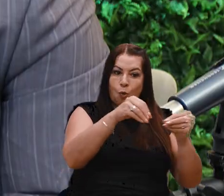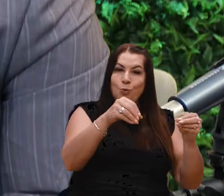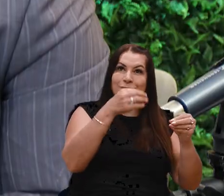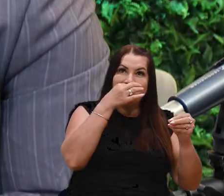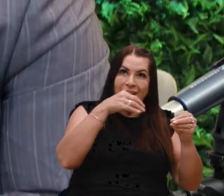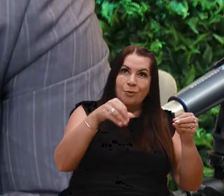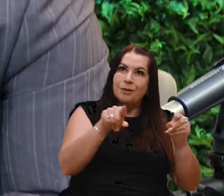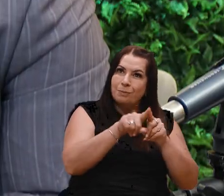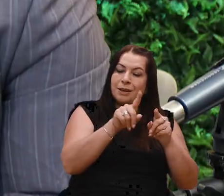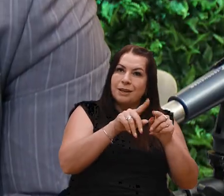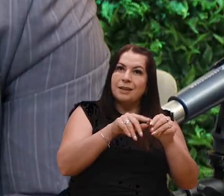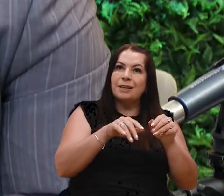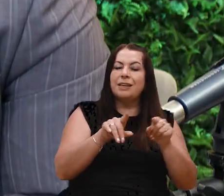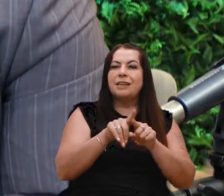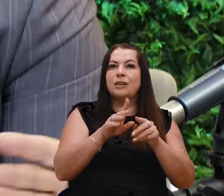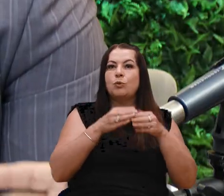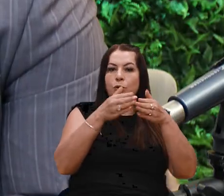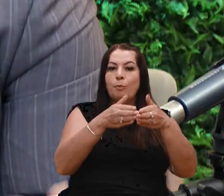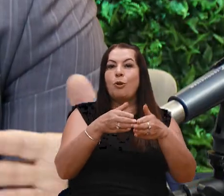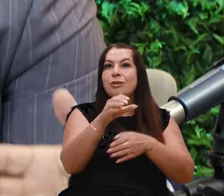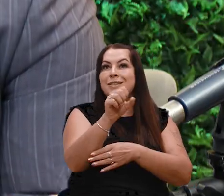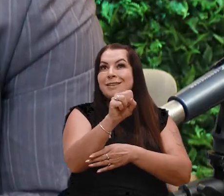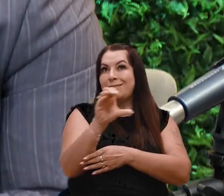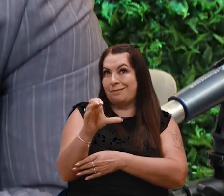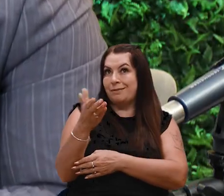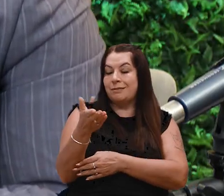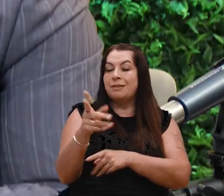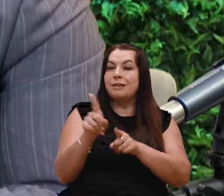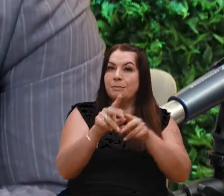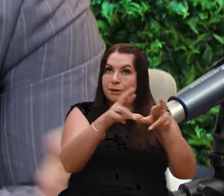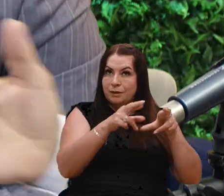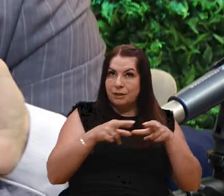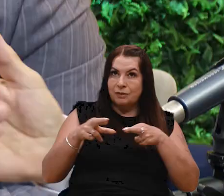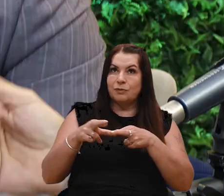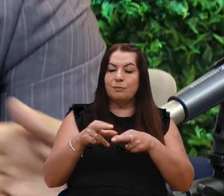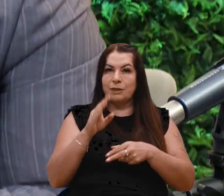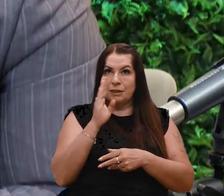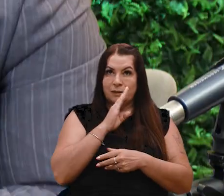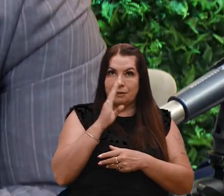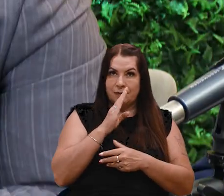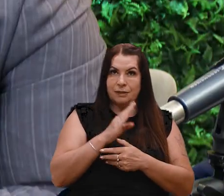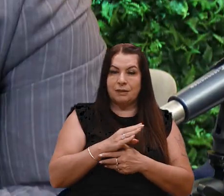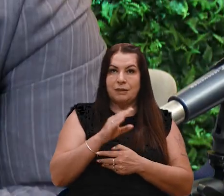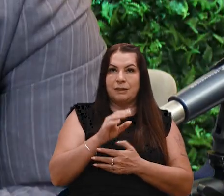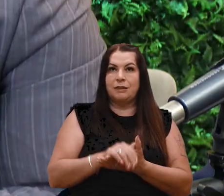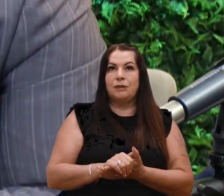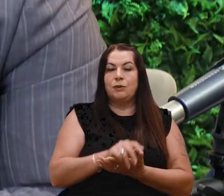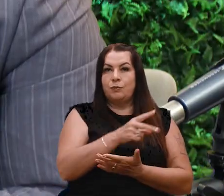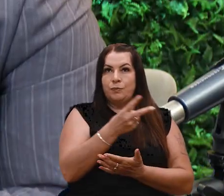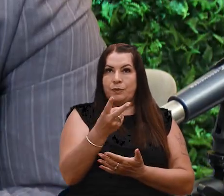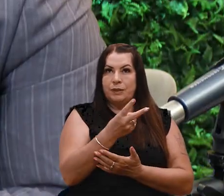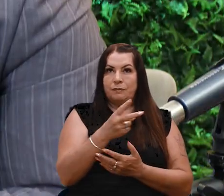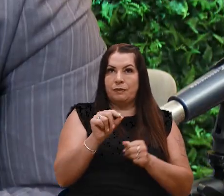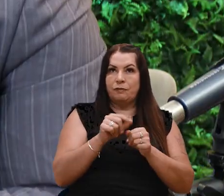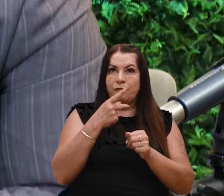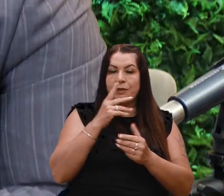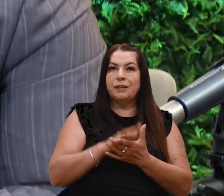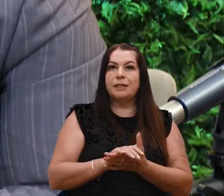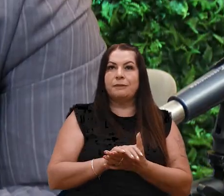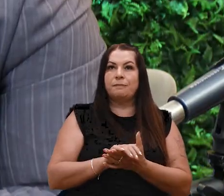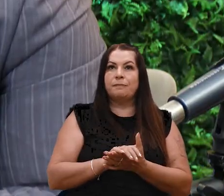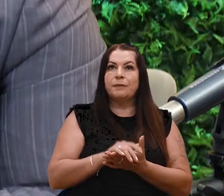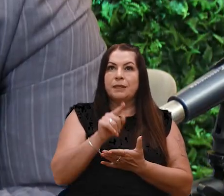os aeroportos de Santa Catarina. E aqui, quanto à região aqui, bem rápido, que o Sartor e o Rogério vão falar, mas